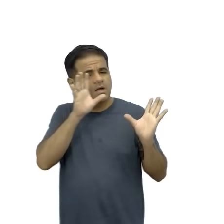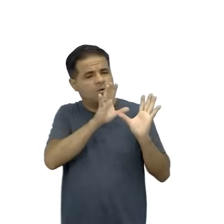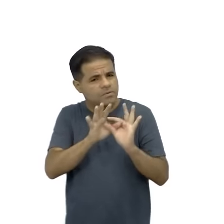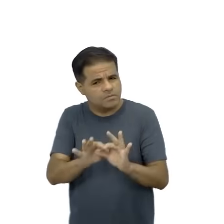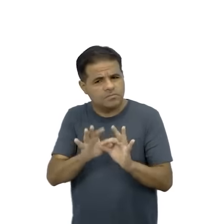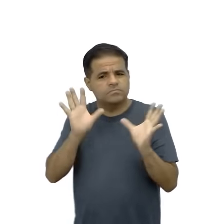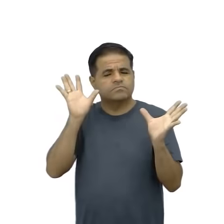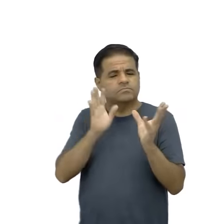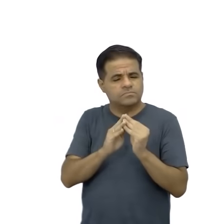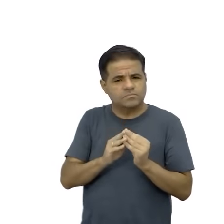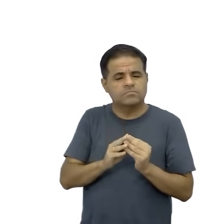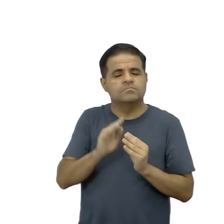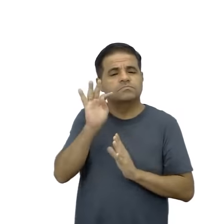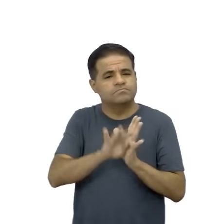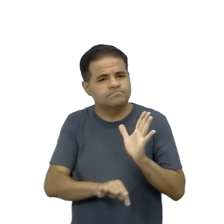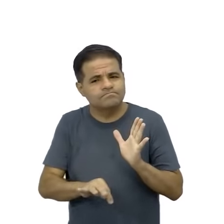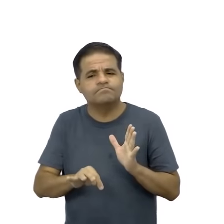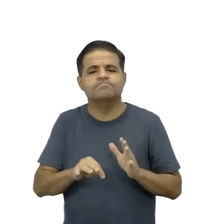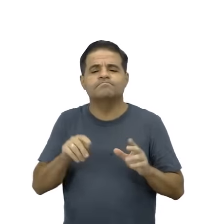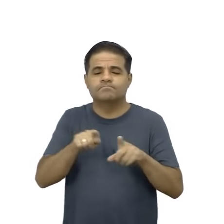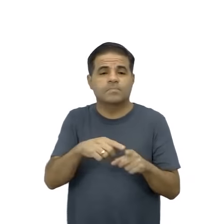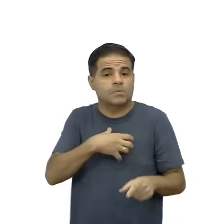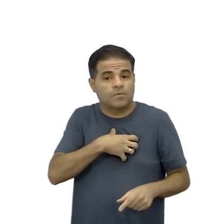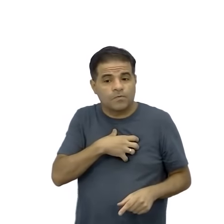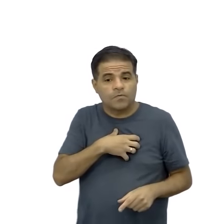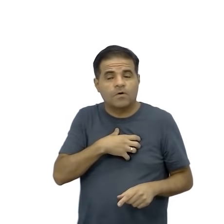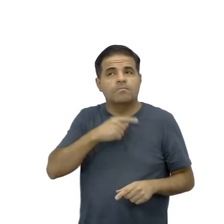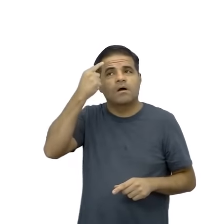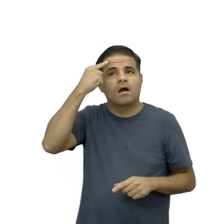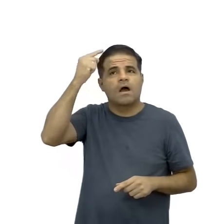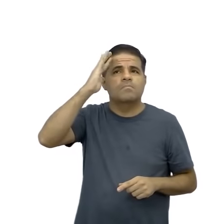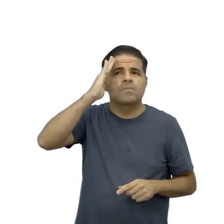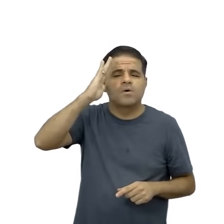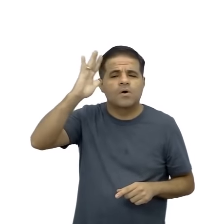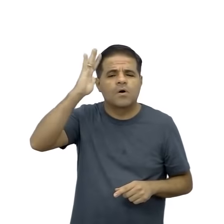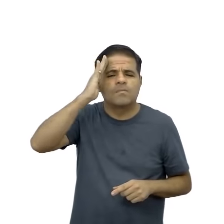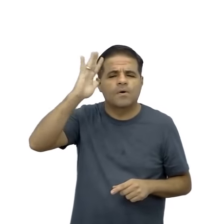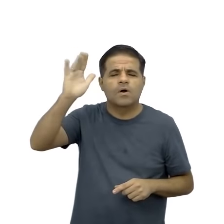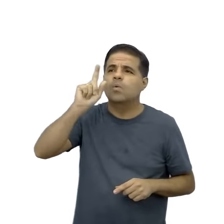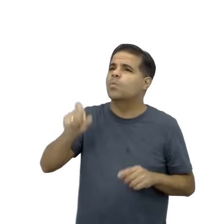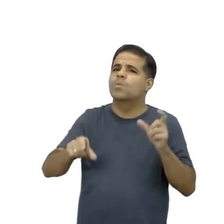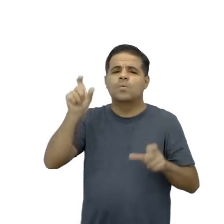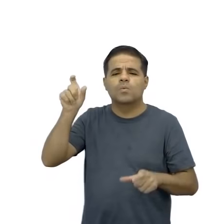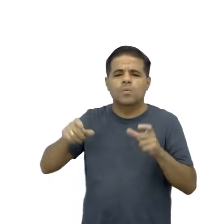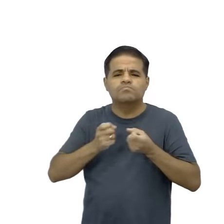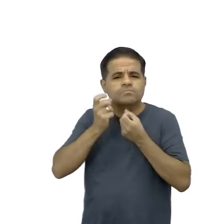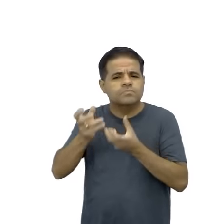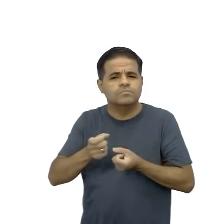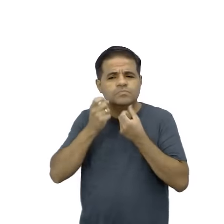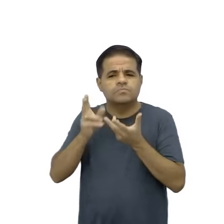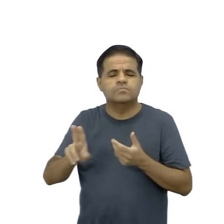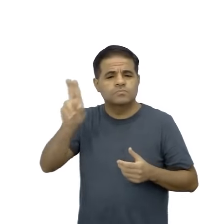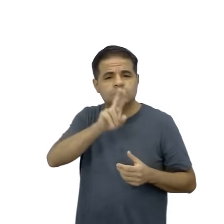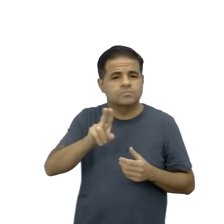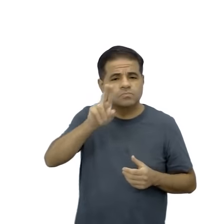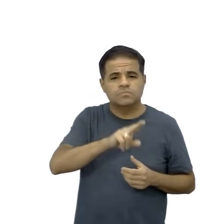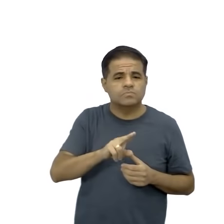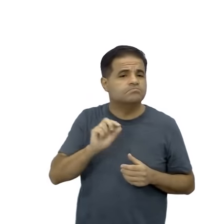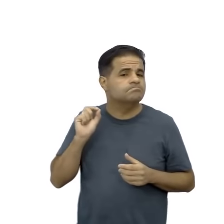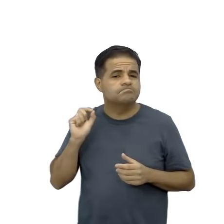contextualizar esse texto também, né, de forma a imaginar do que está falando, quem são esses argumentos usados aqui, citando